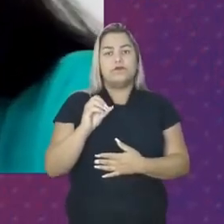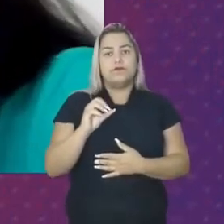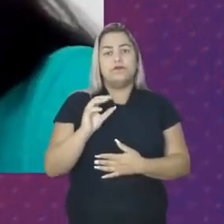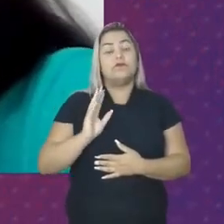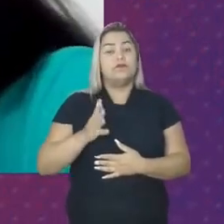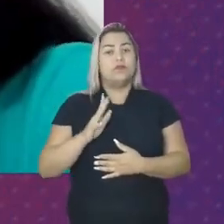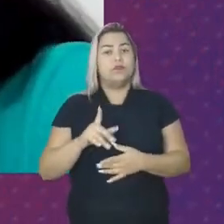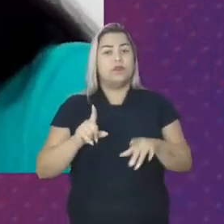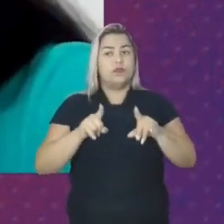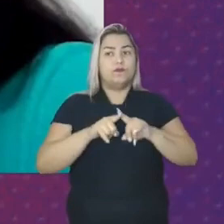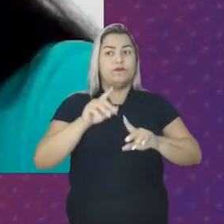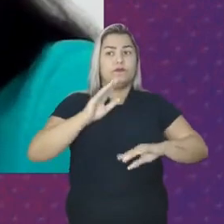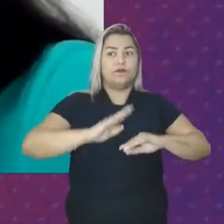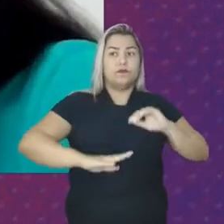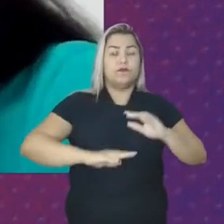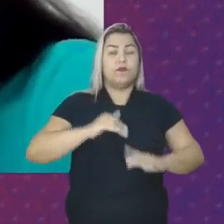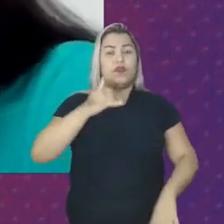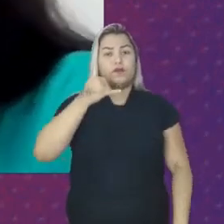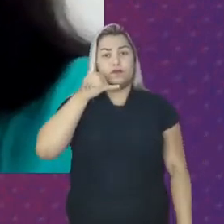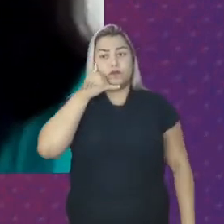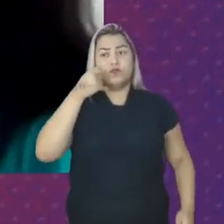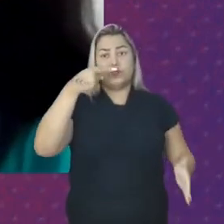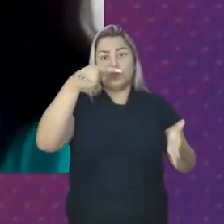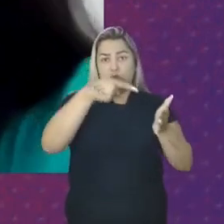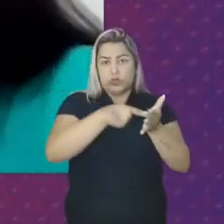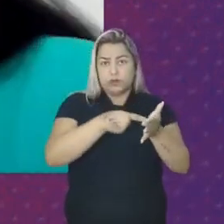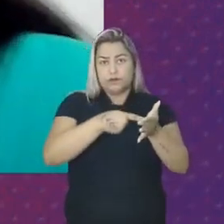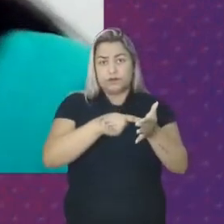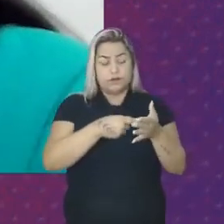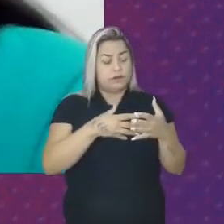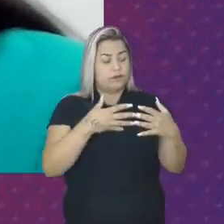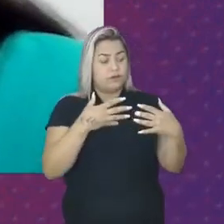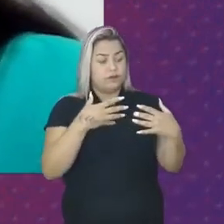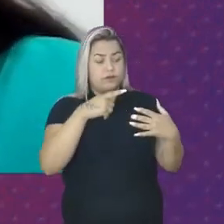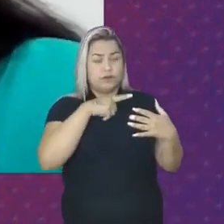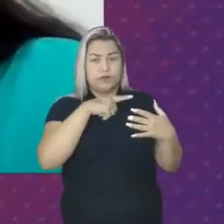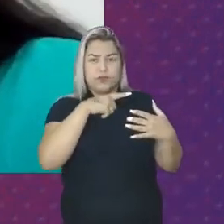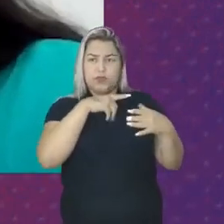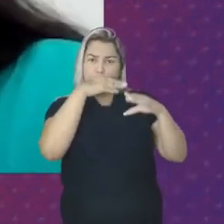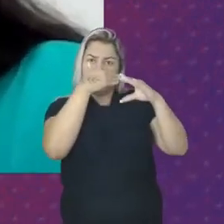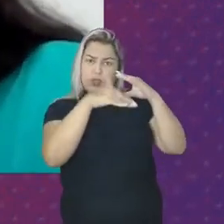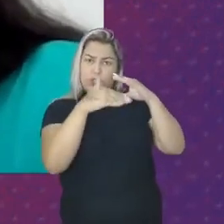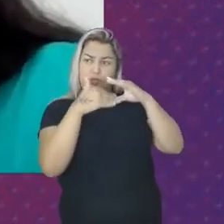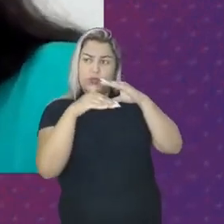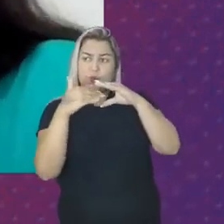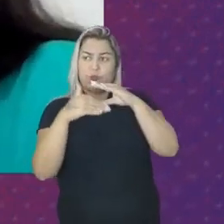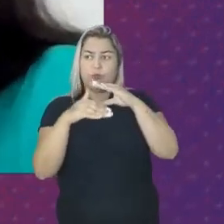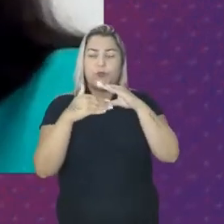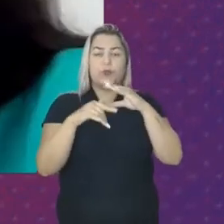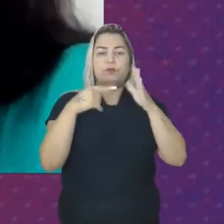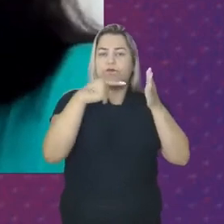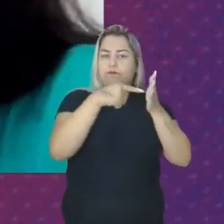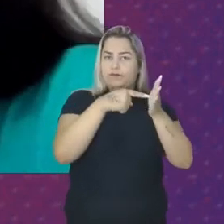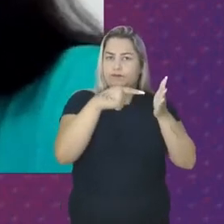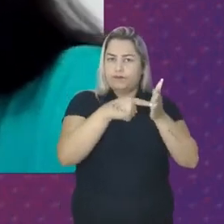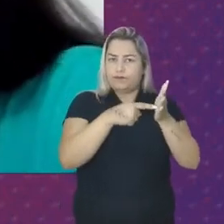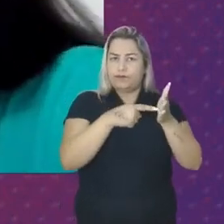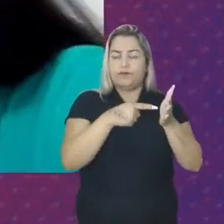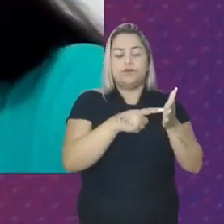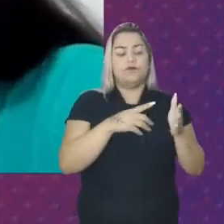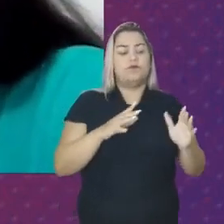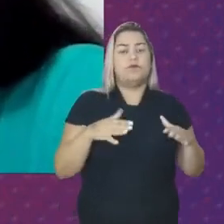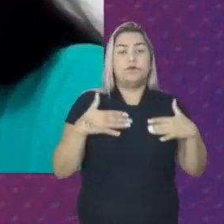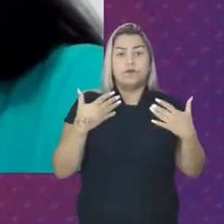oficialmente a função de disque denúncia, passando a receber e encaminhar denúncias, né? E além disso,